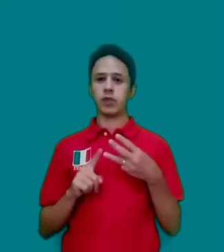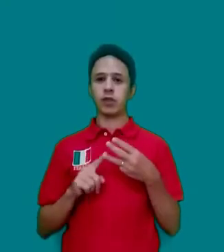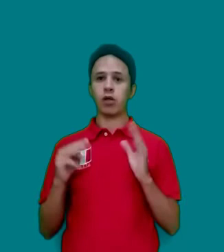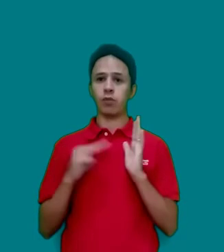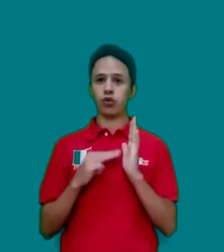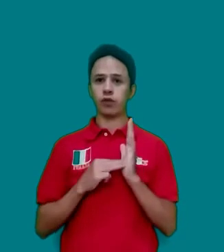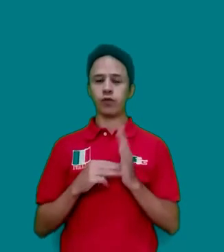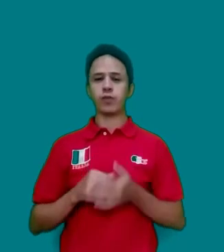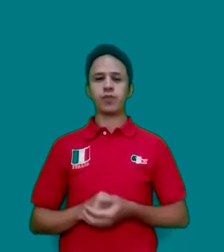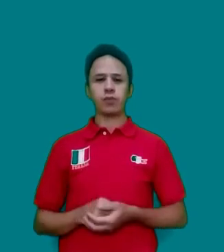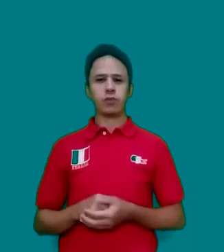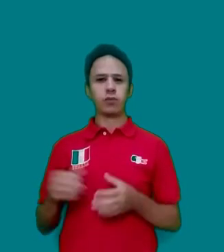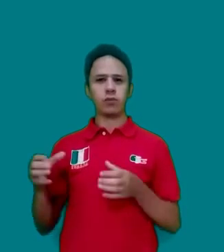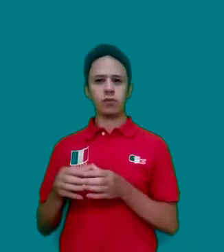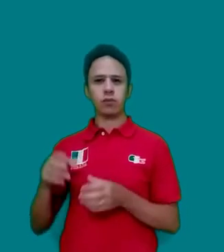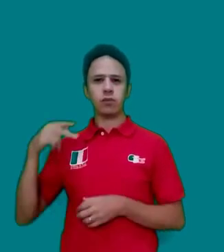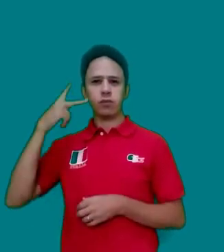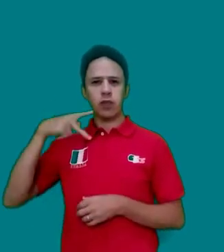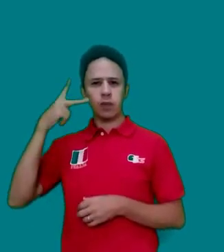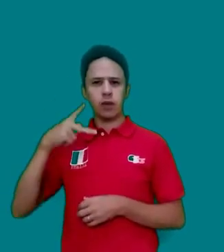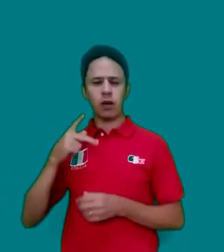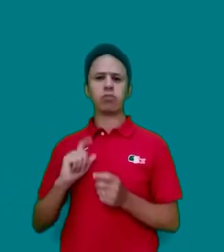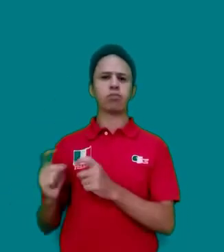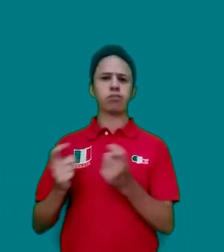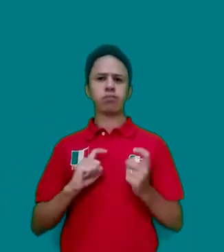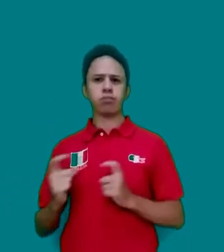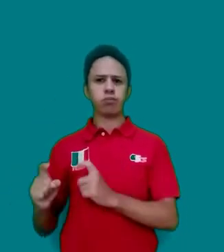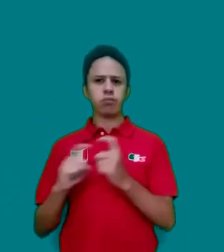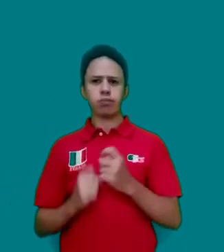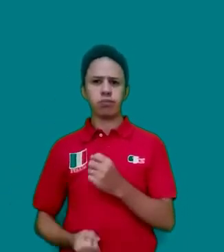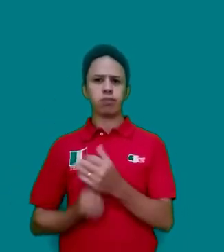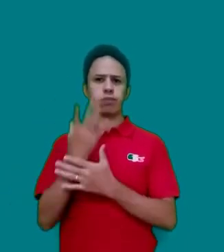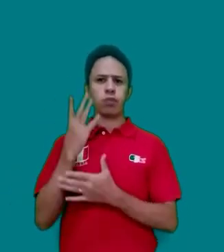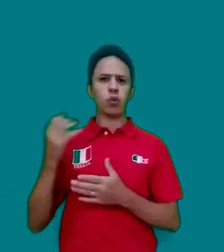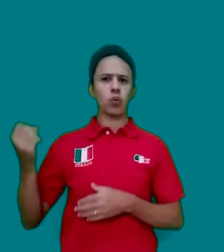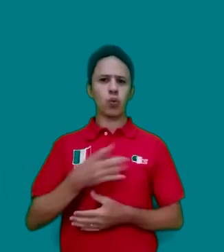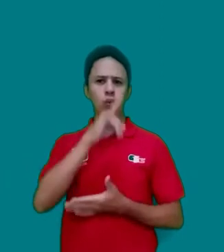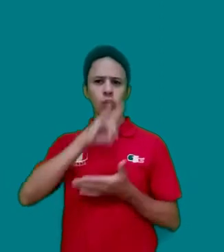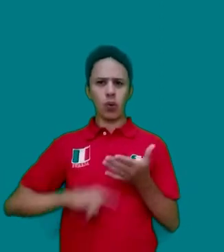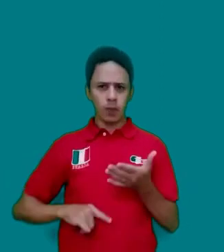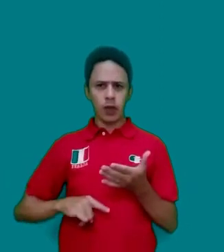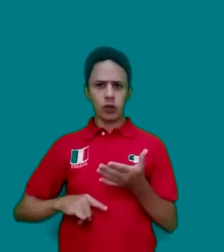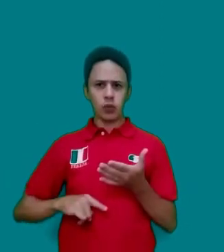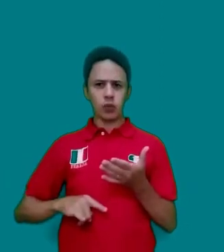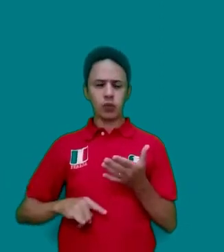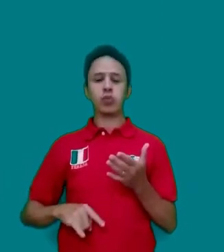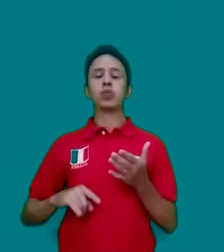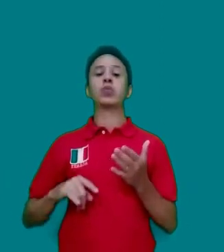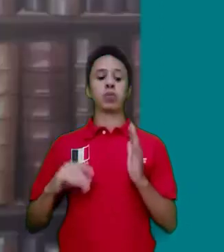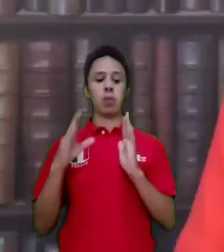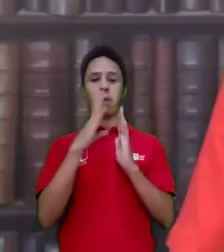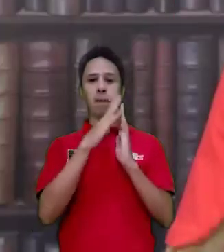motivo, os parlamentares se reuniram e elaboraram outro documento chamado Petição de